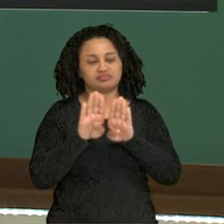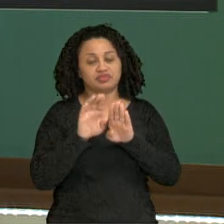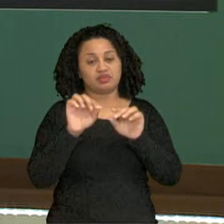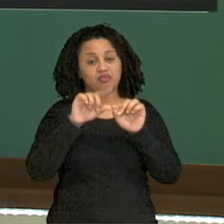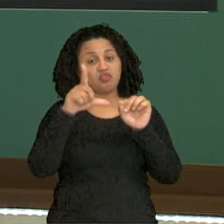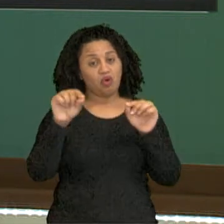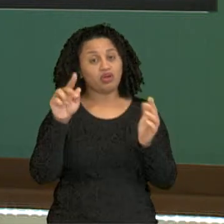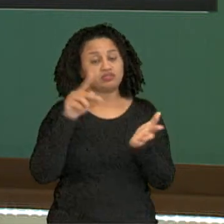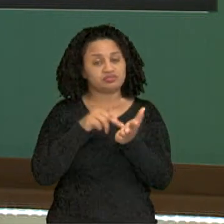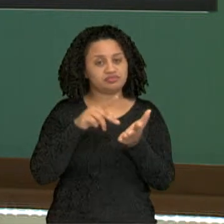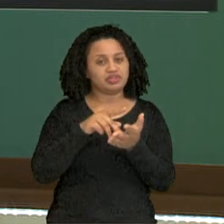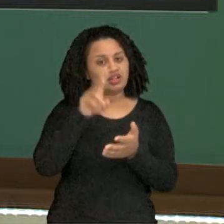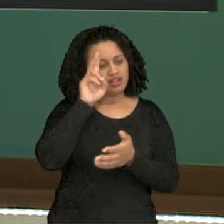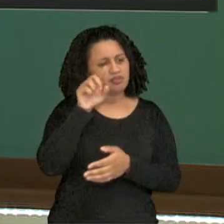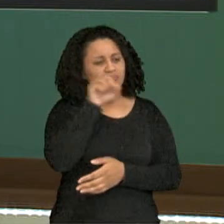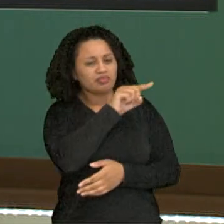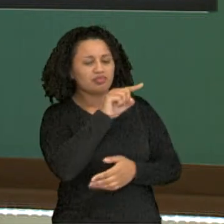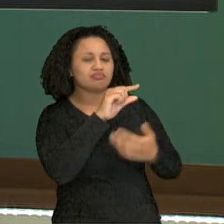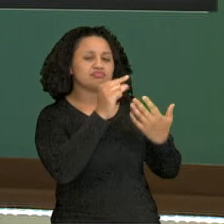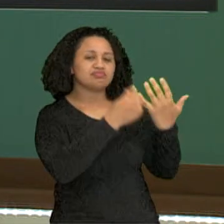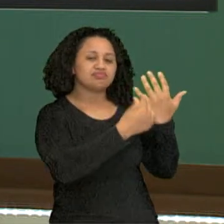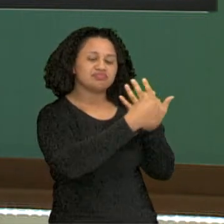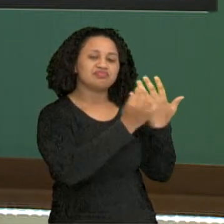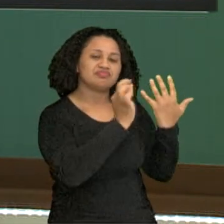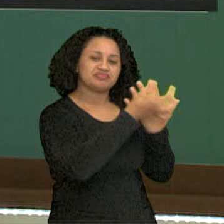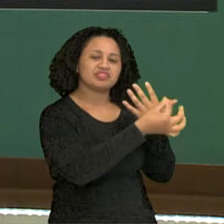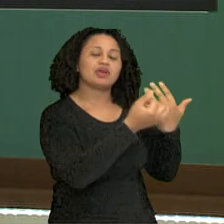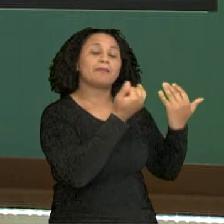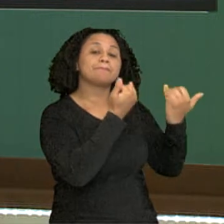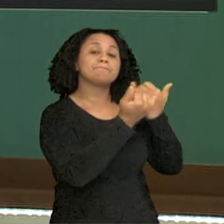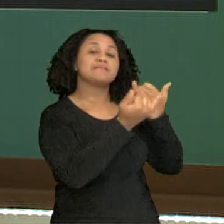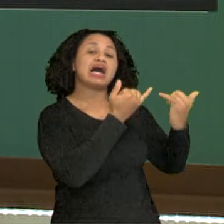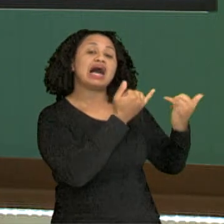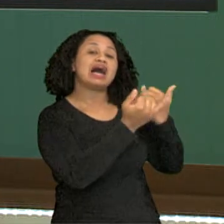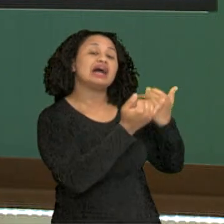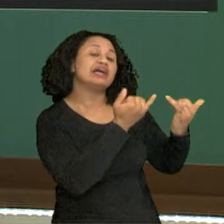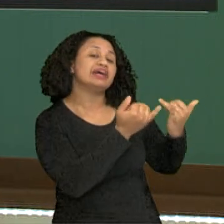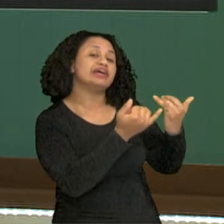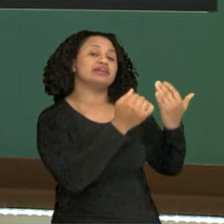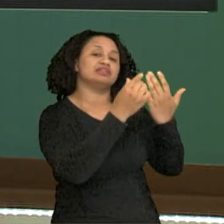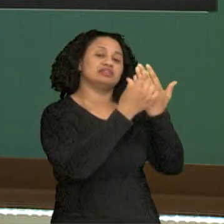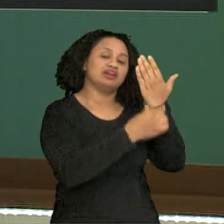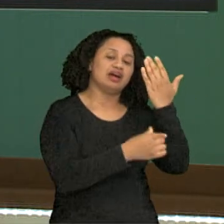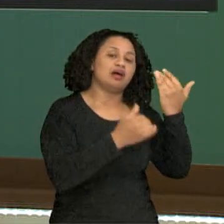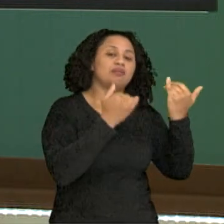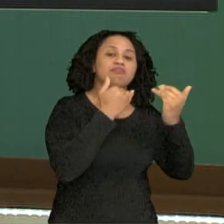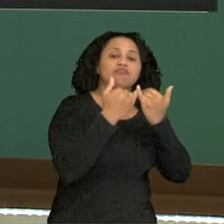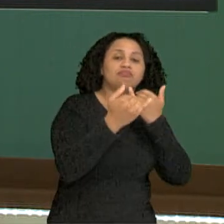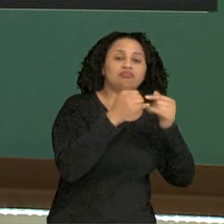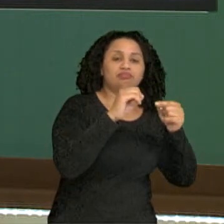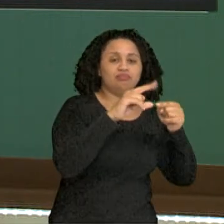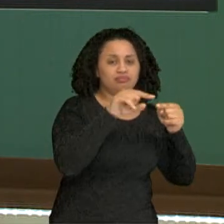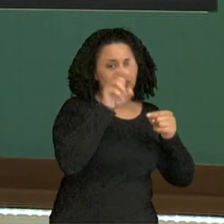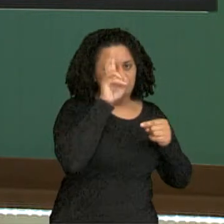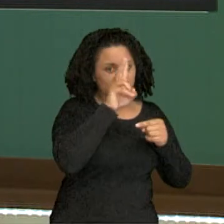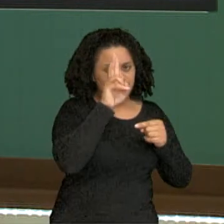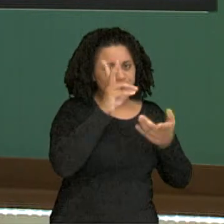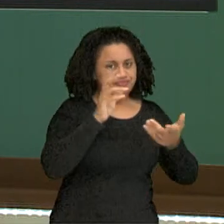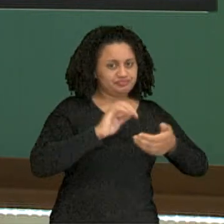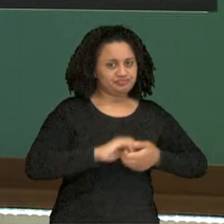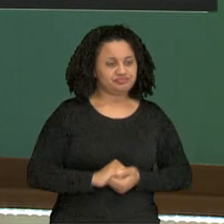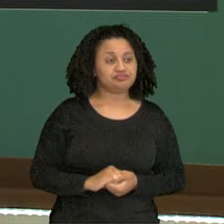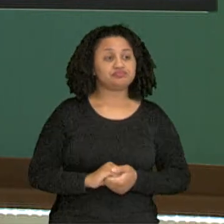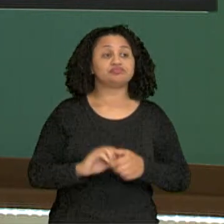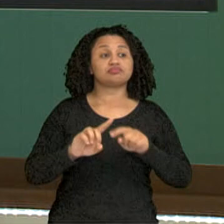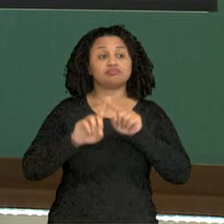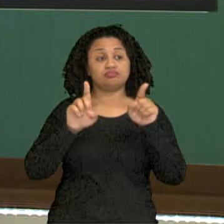no grupo anterior nós vimos estruturas que lembram, se assemelham a essas estruturas?